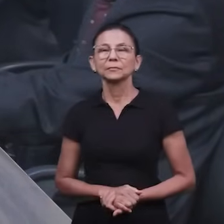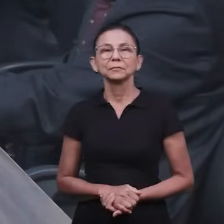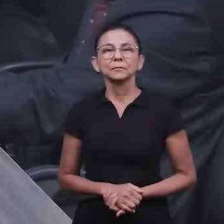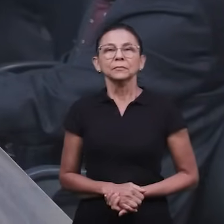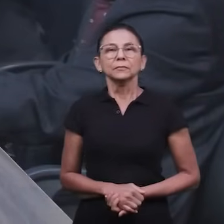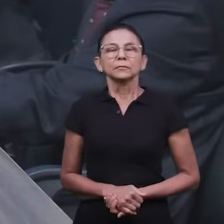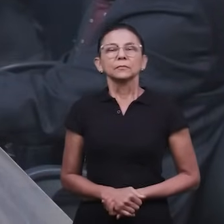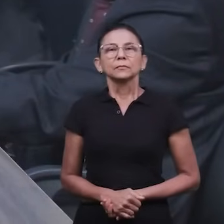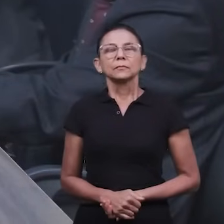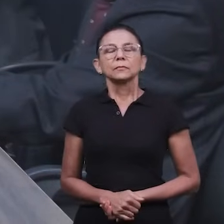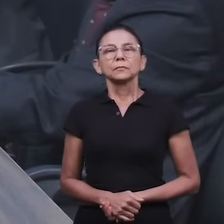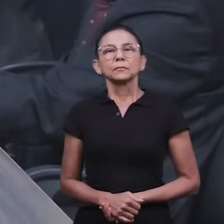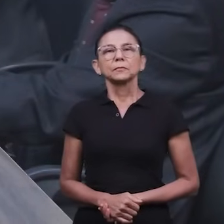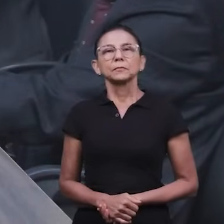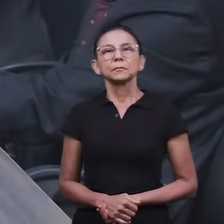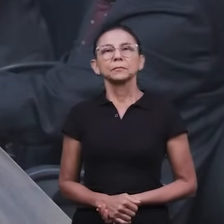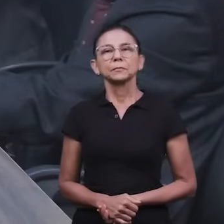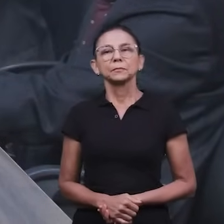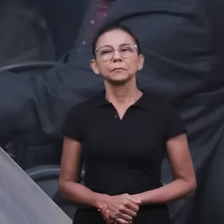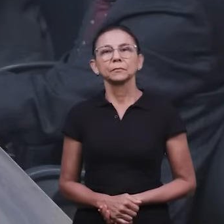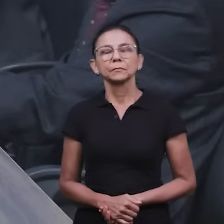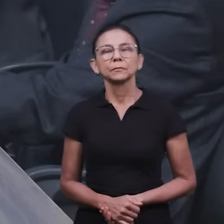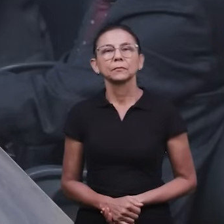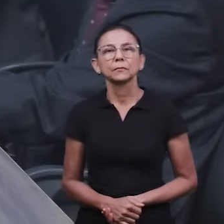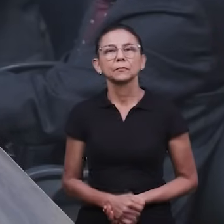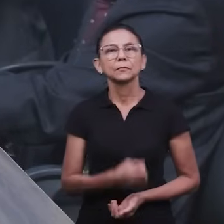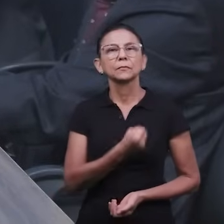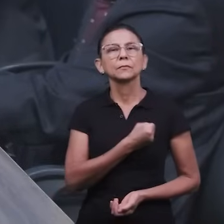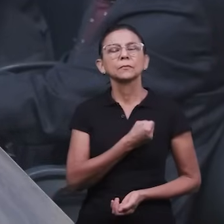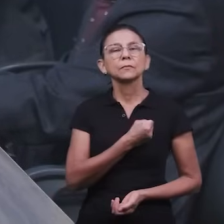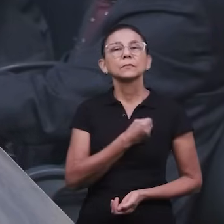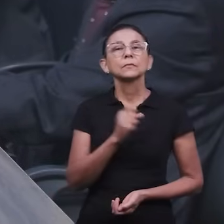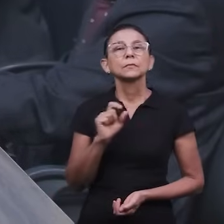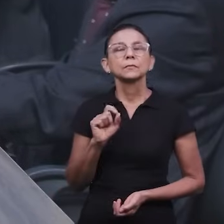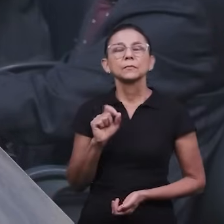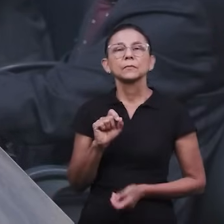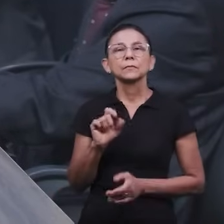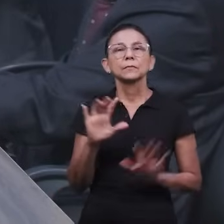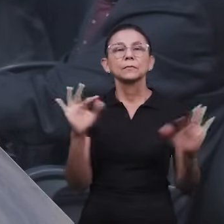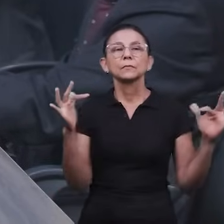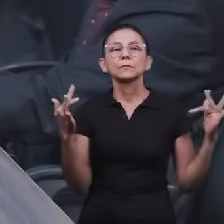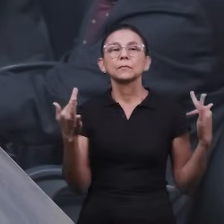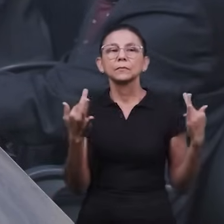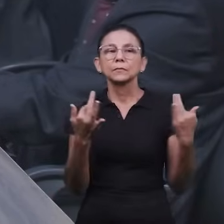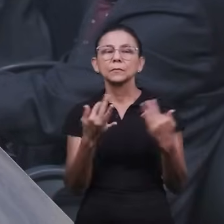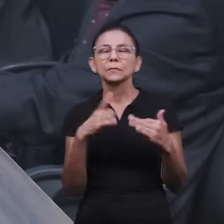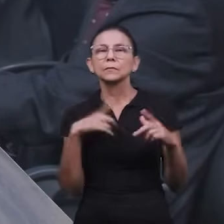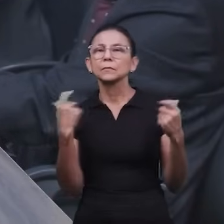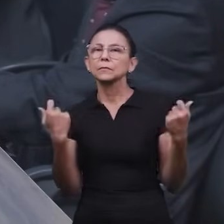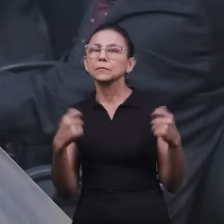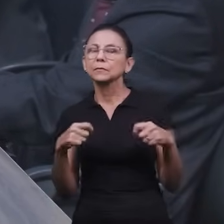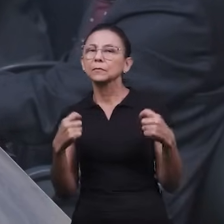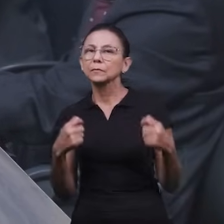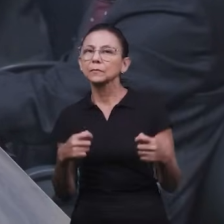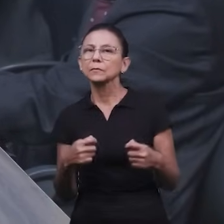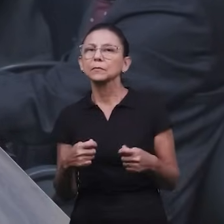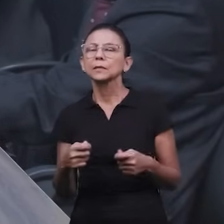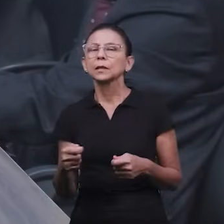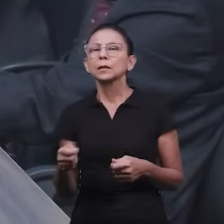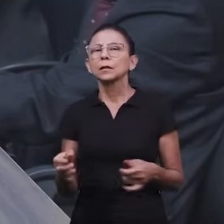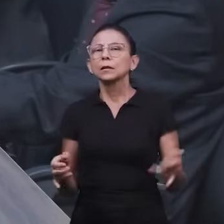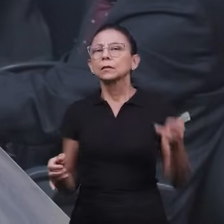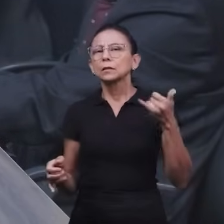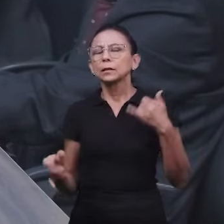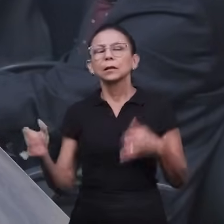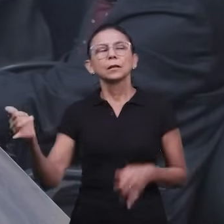707 3076. É um número para que as famílias que tenham uma necessidade liguem, vão